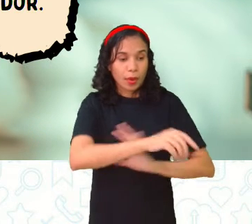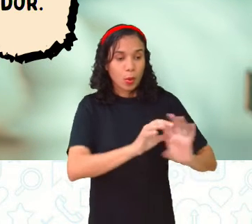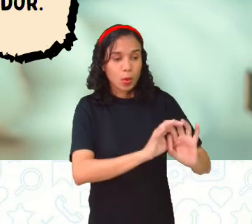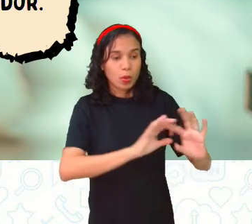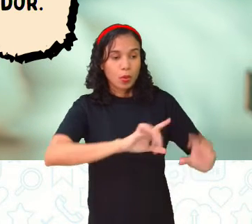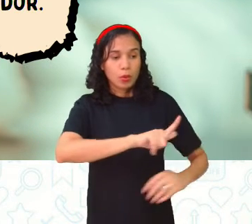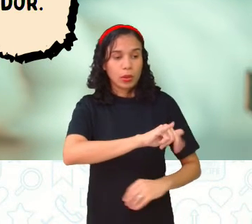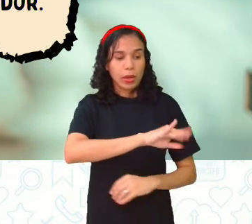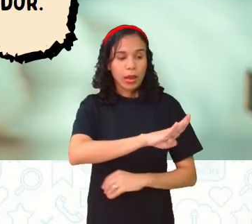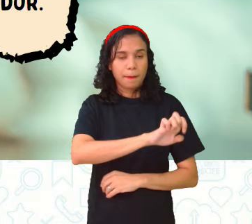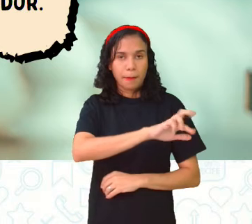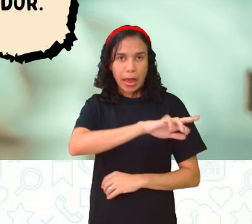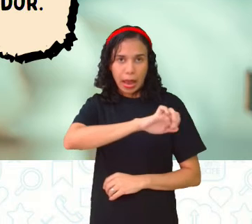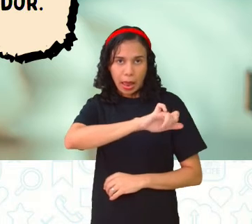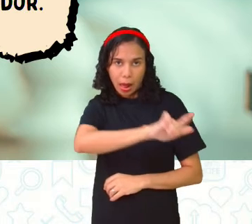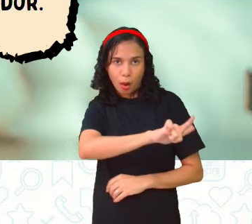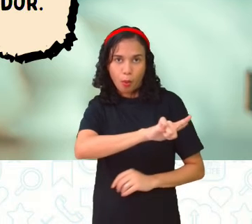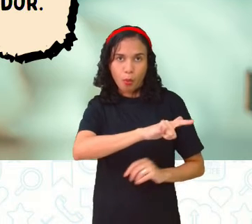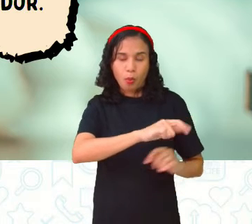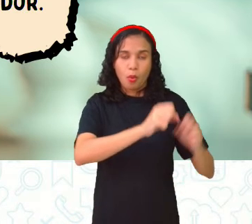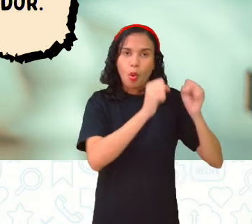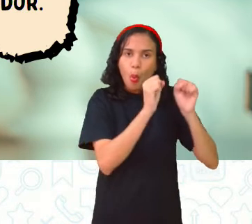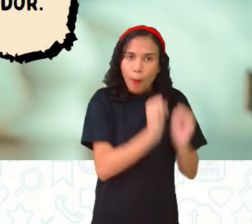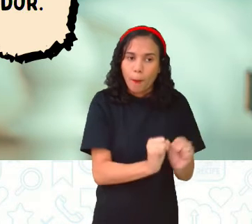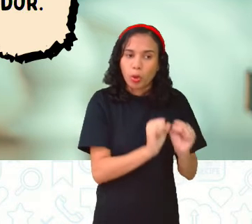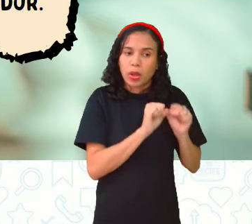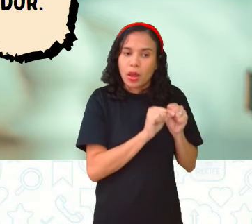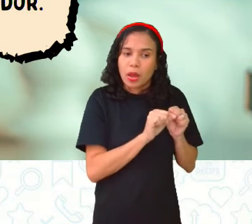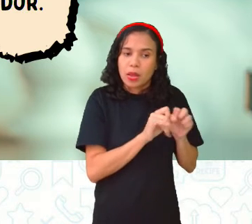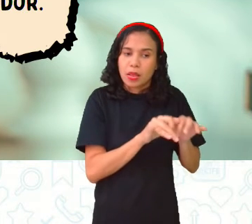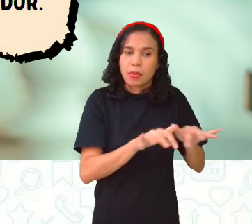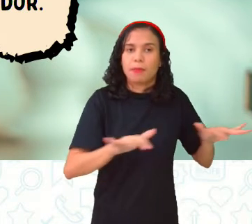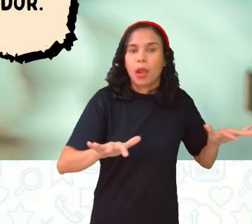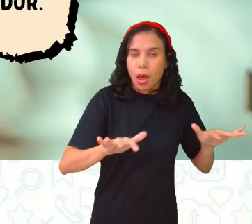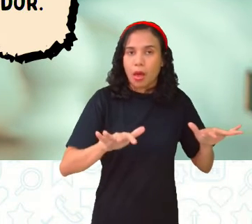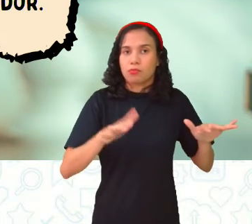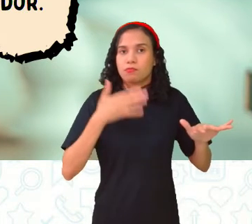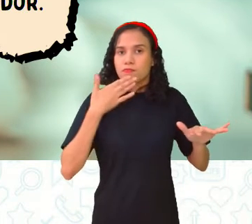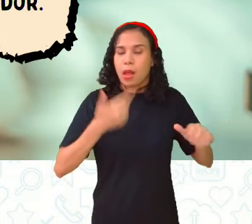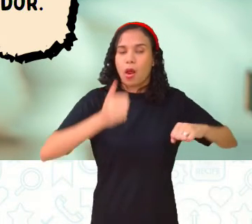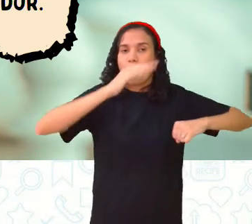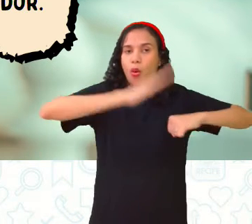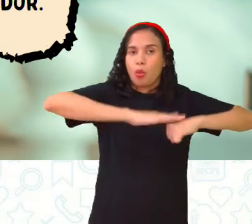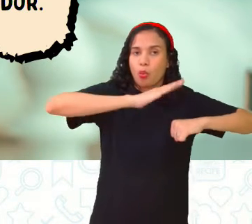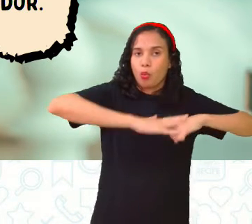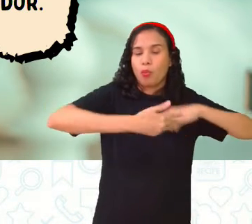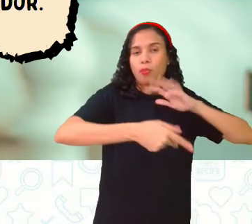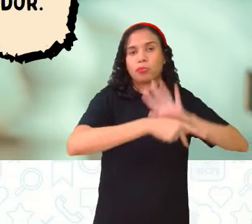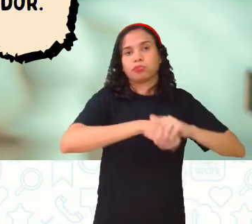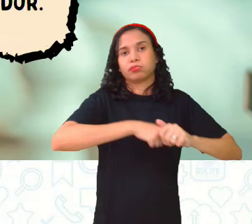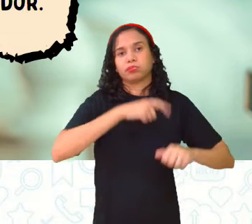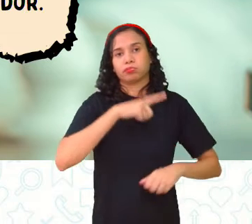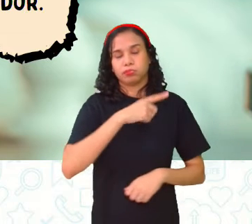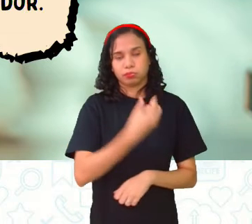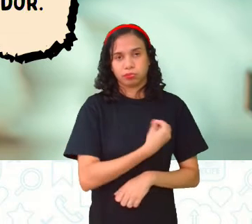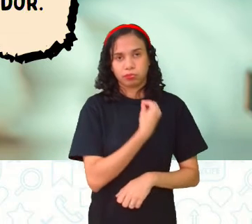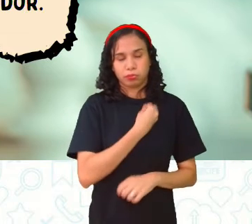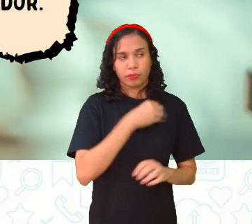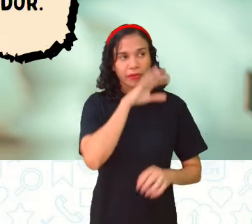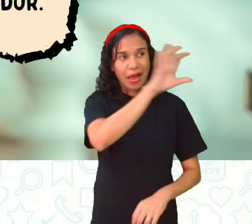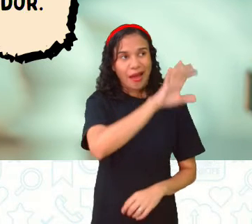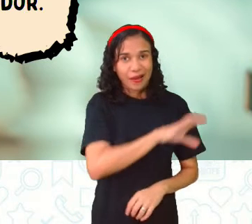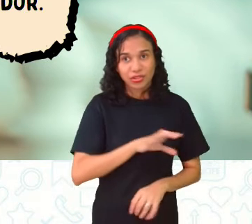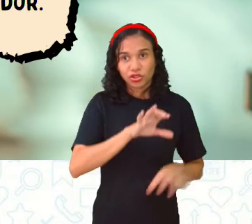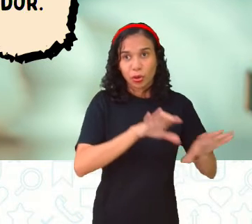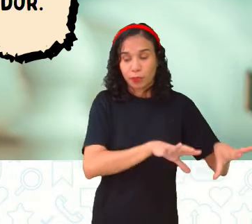Liberal queria o poder descentralizado, né? Dar mais autonomia para aquelas províncias. E